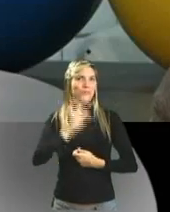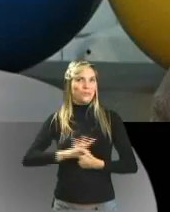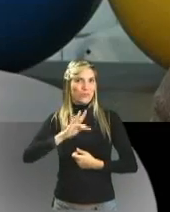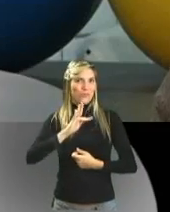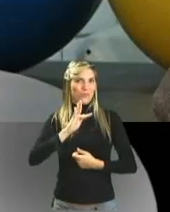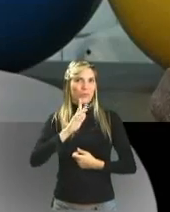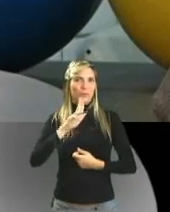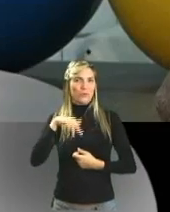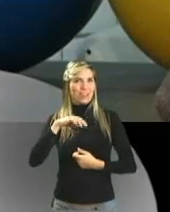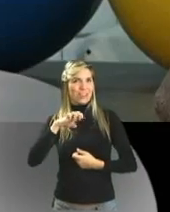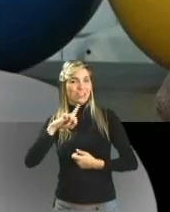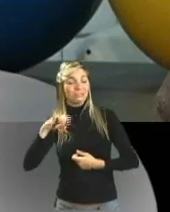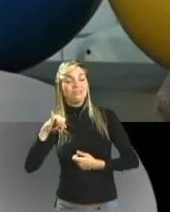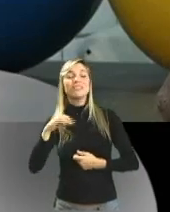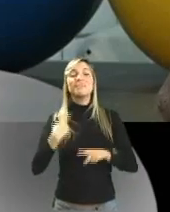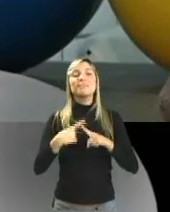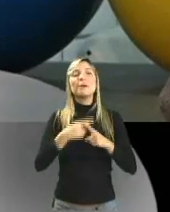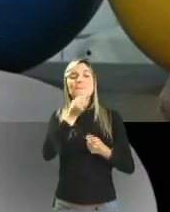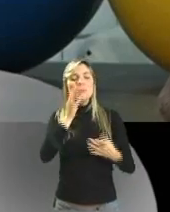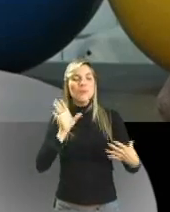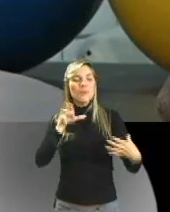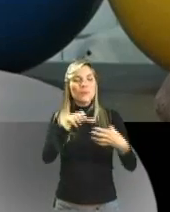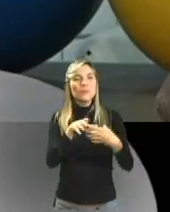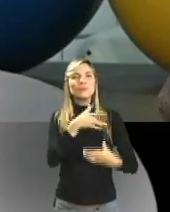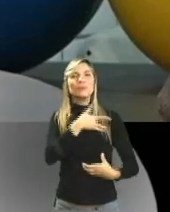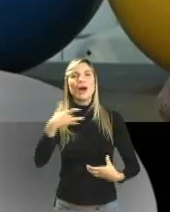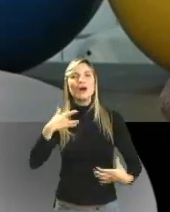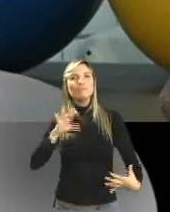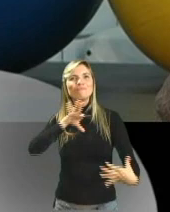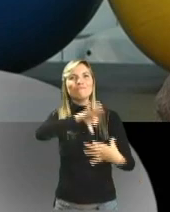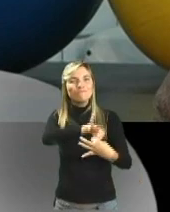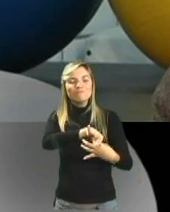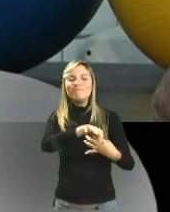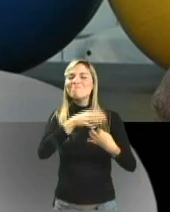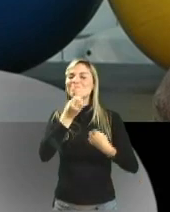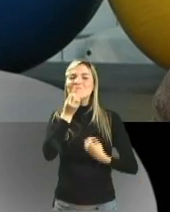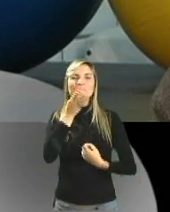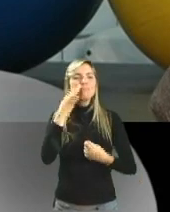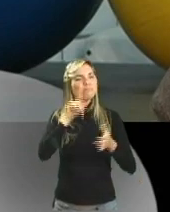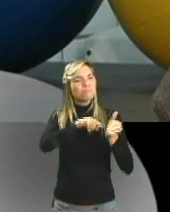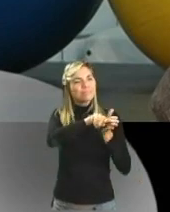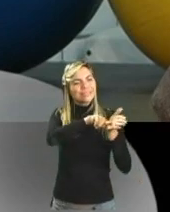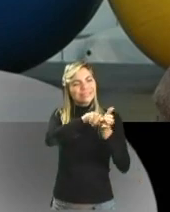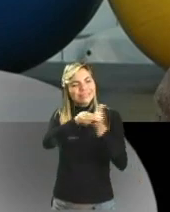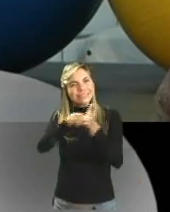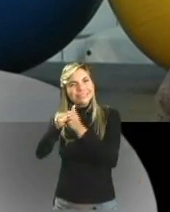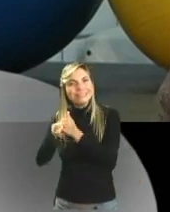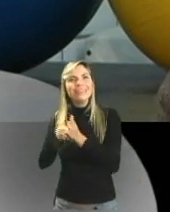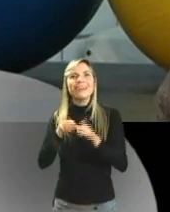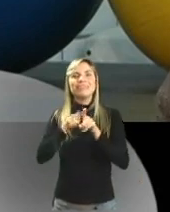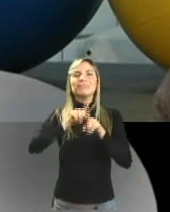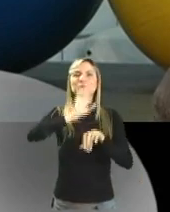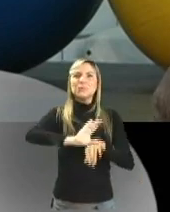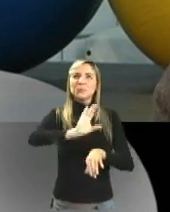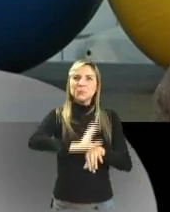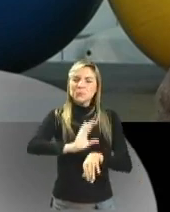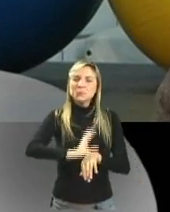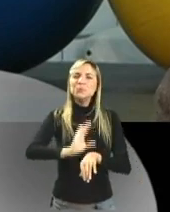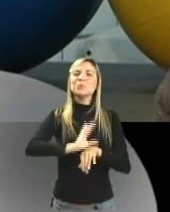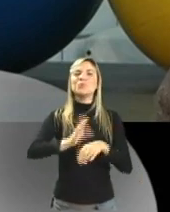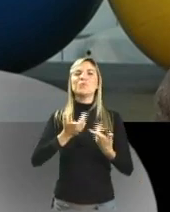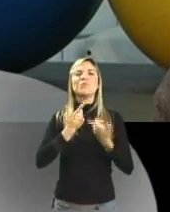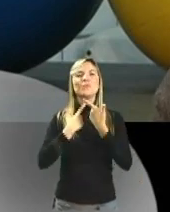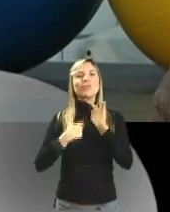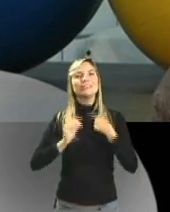é participar do Núcleo de Saúde Coletiva e atuar nele com pesquisas, com cursos,